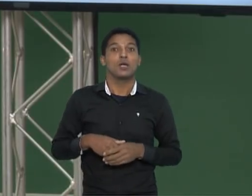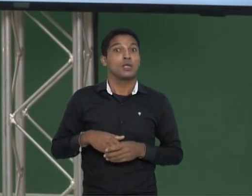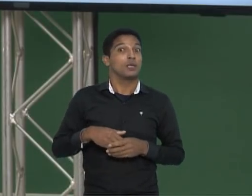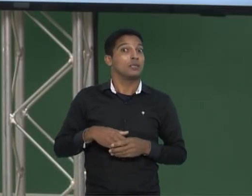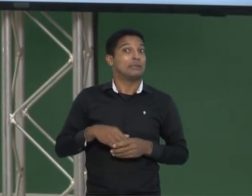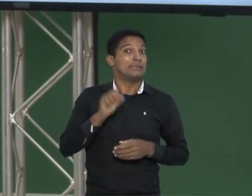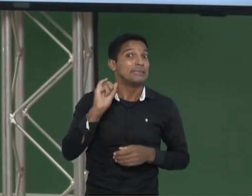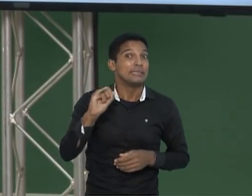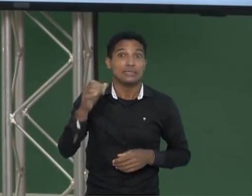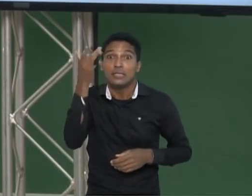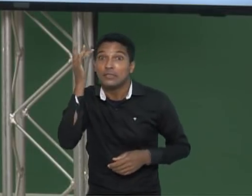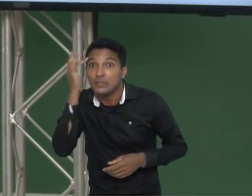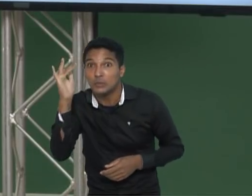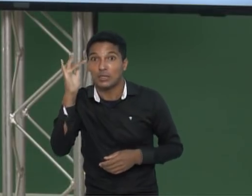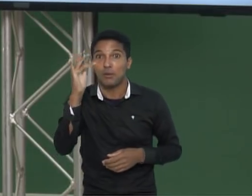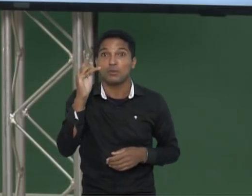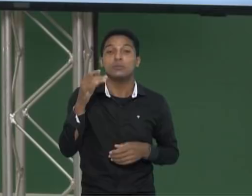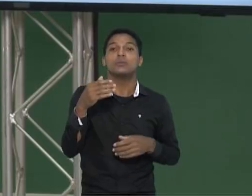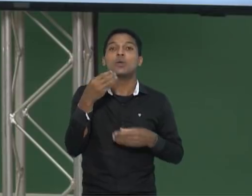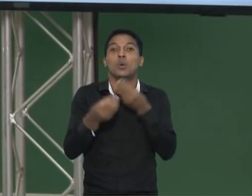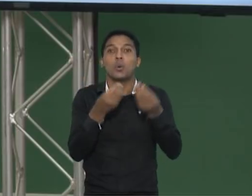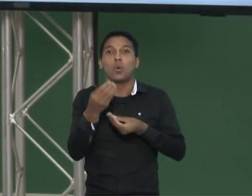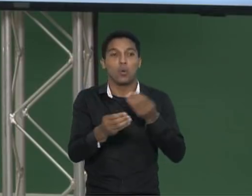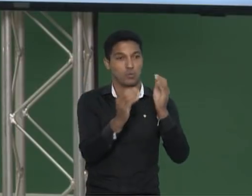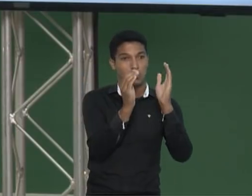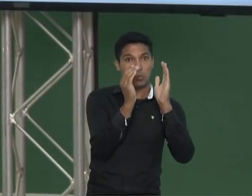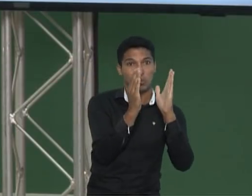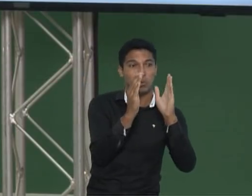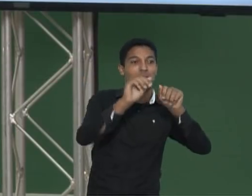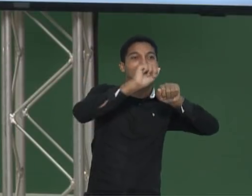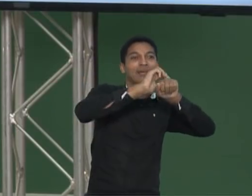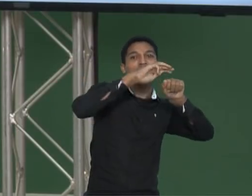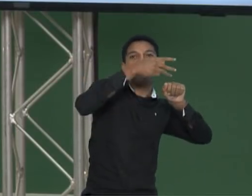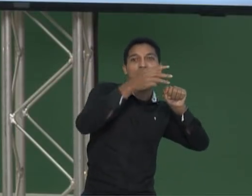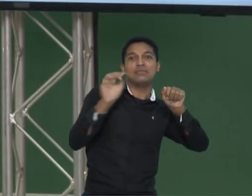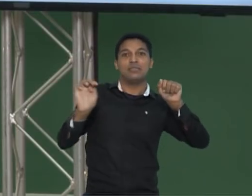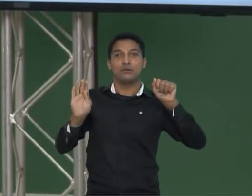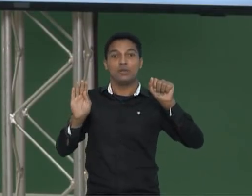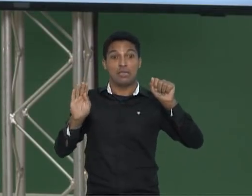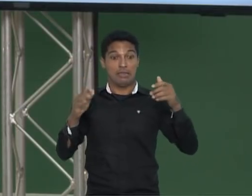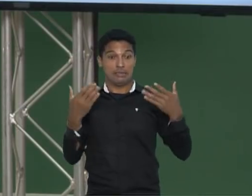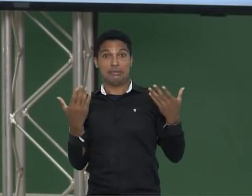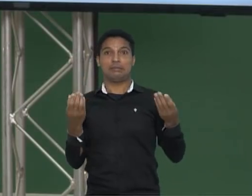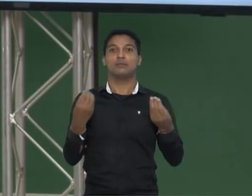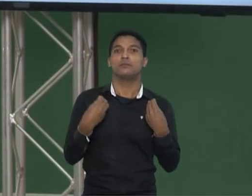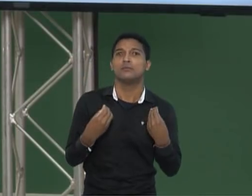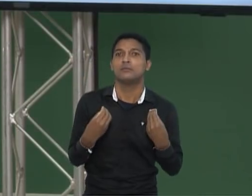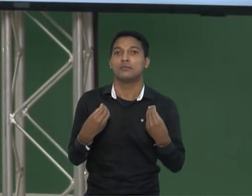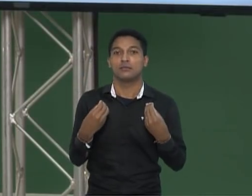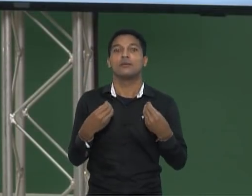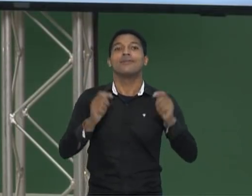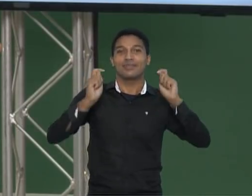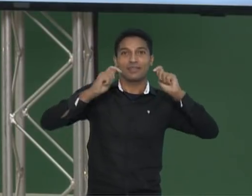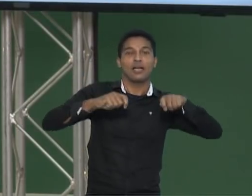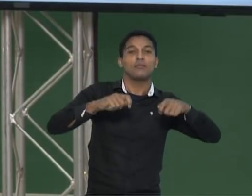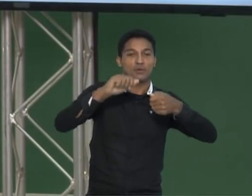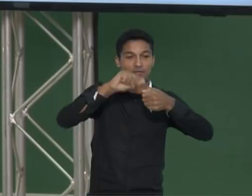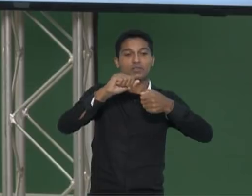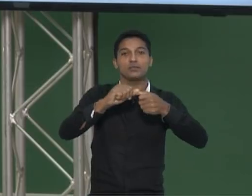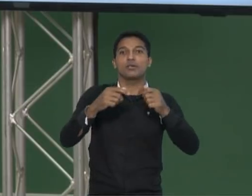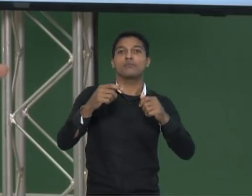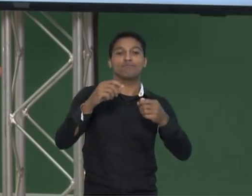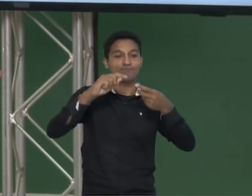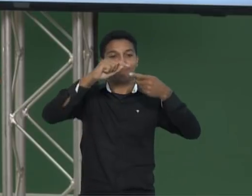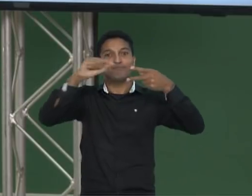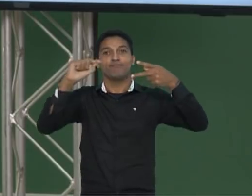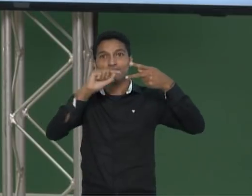método lá do produto notável, o que a gente faz? A gente pode fazer esse método, propriedade